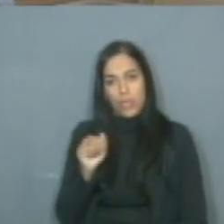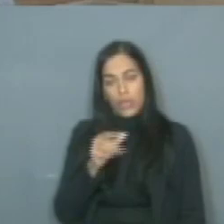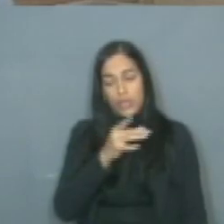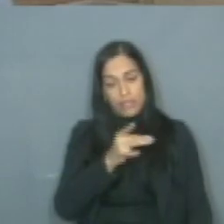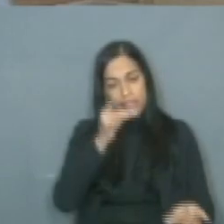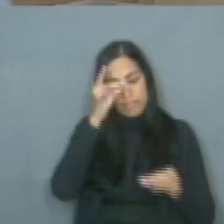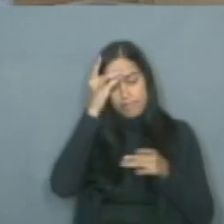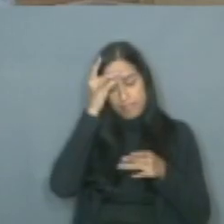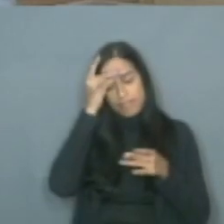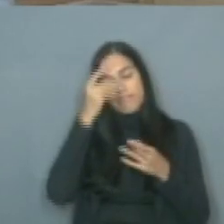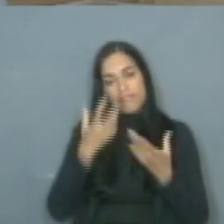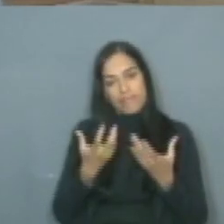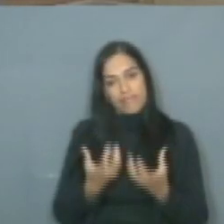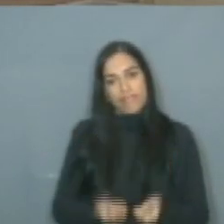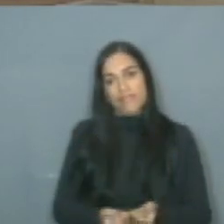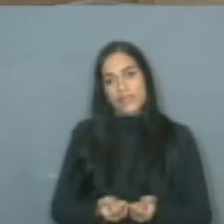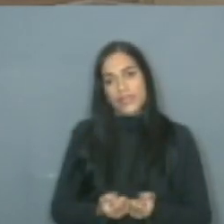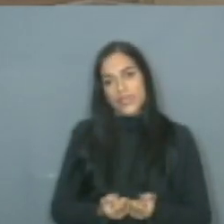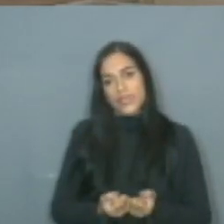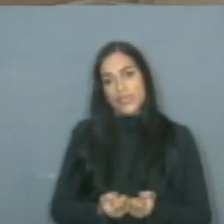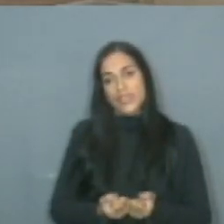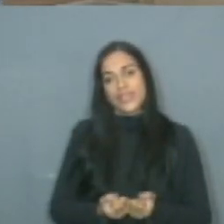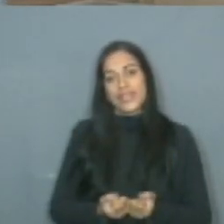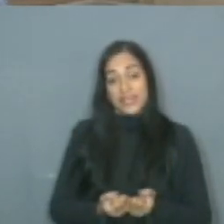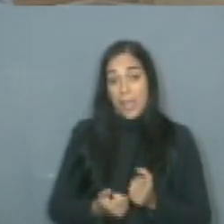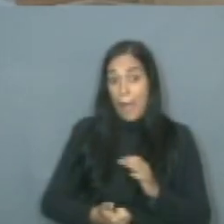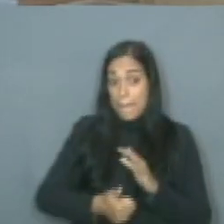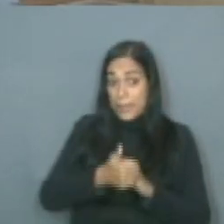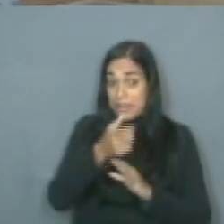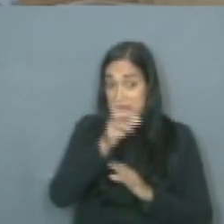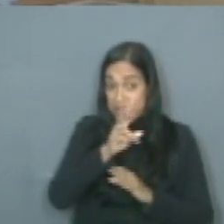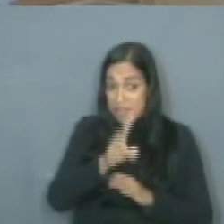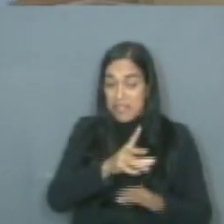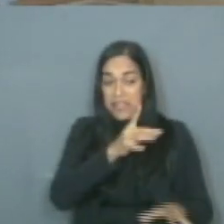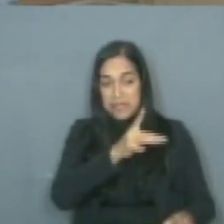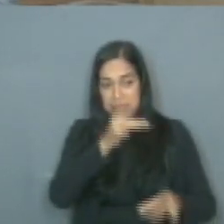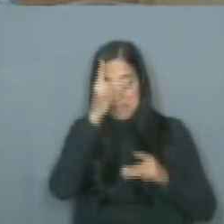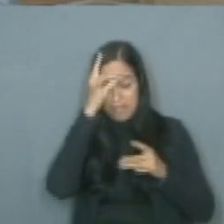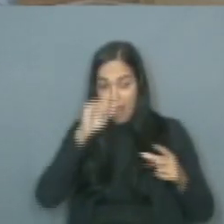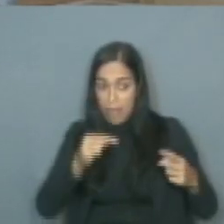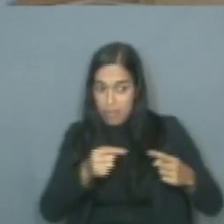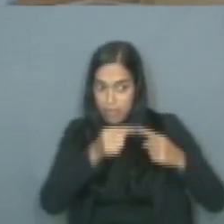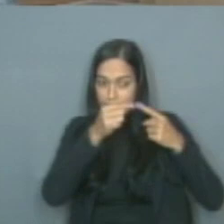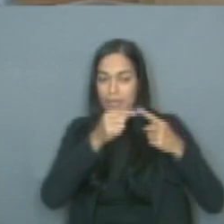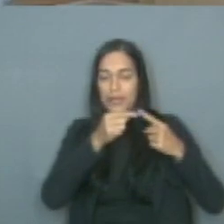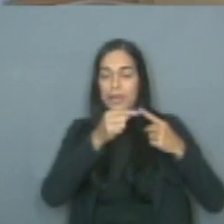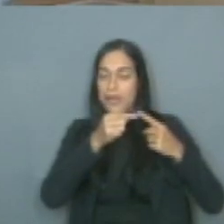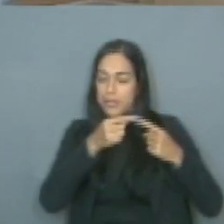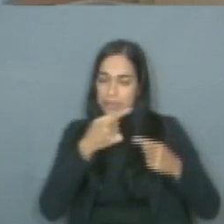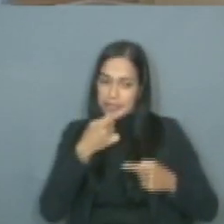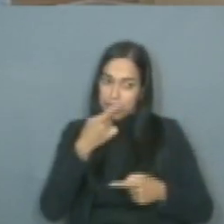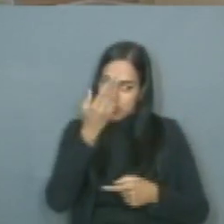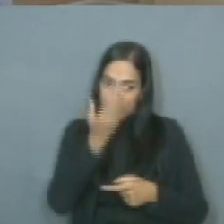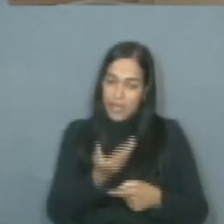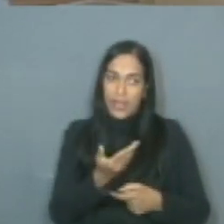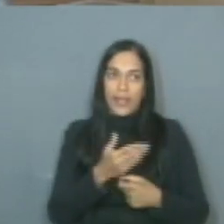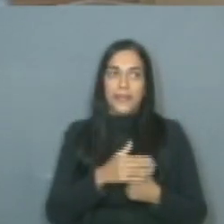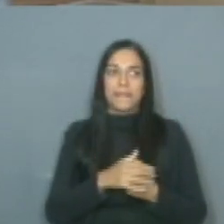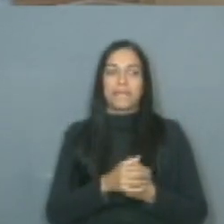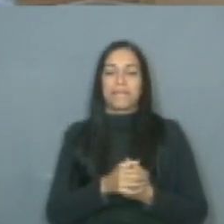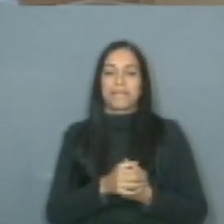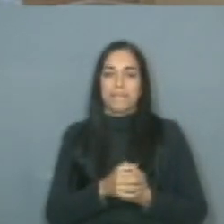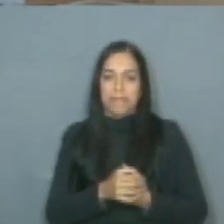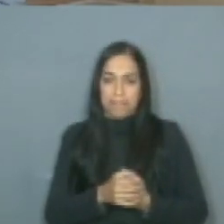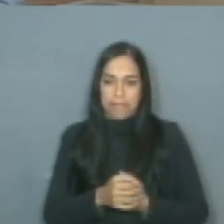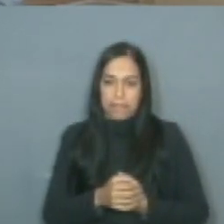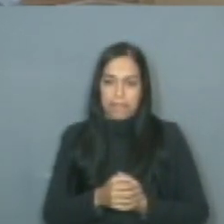vossa parte, aí, ó, pela primeira vez incorporando na íntegra a vossa parte, mas queria dizer,